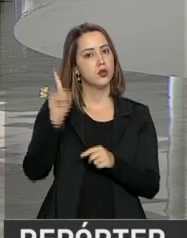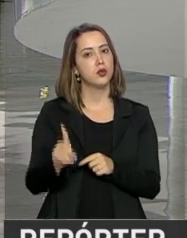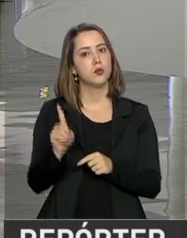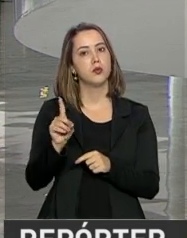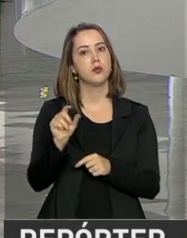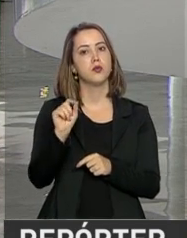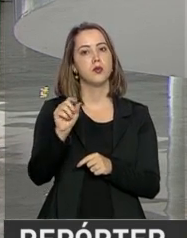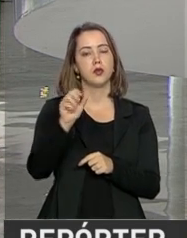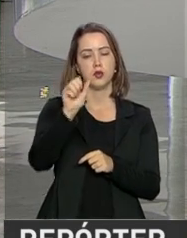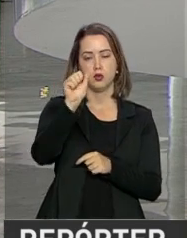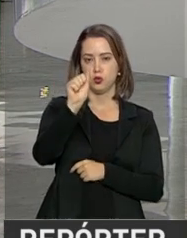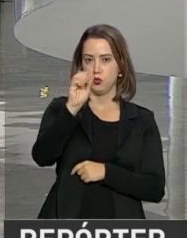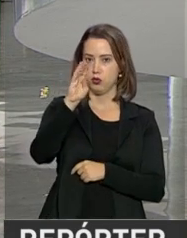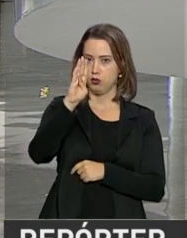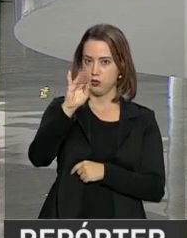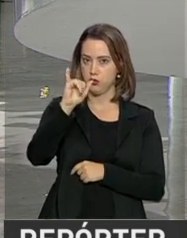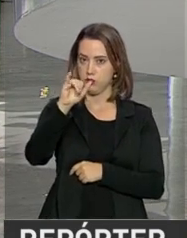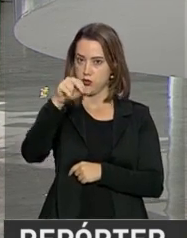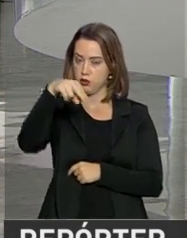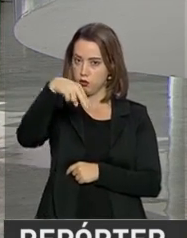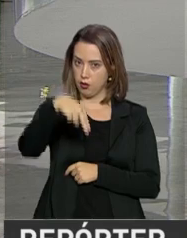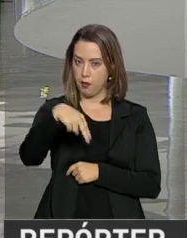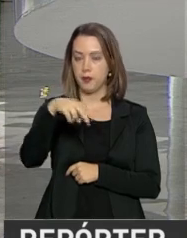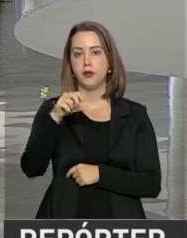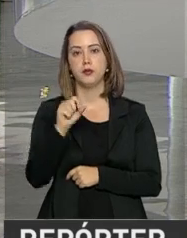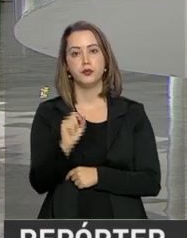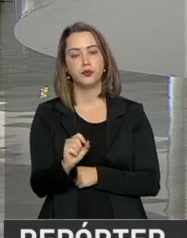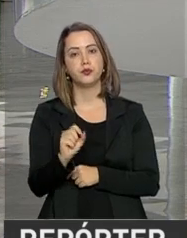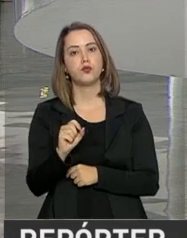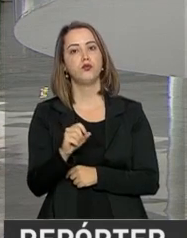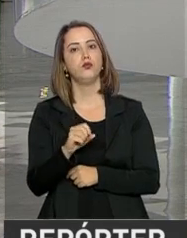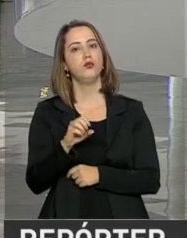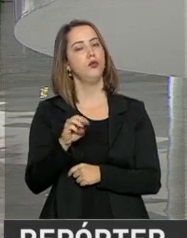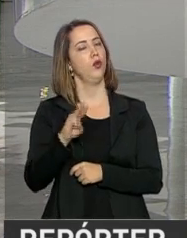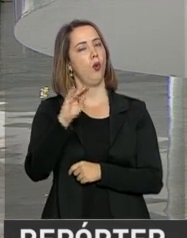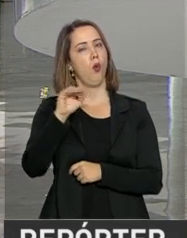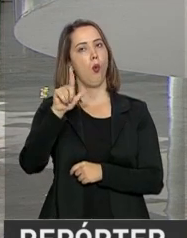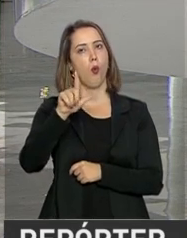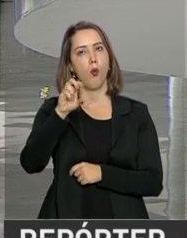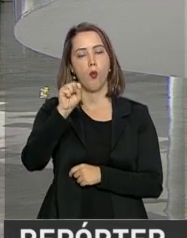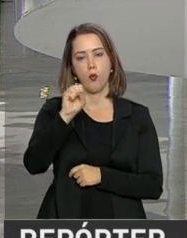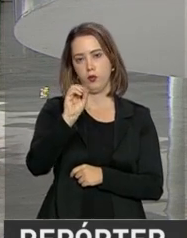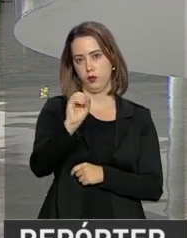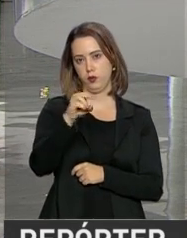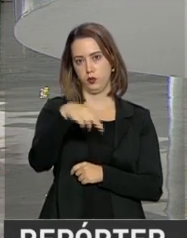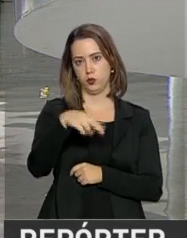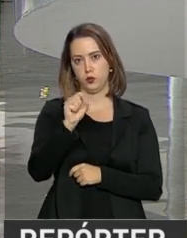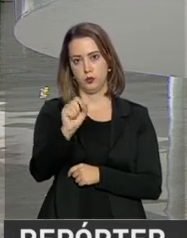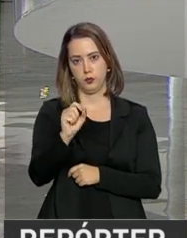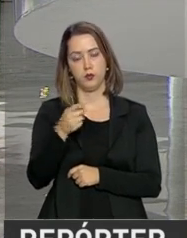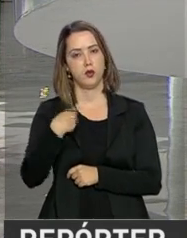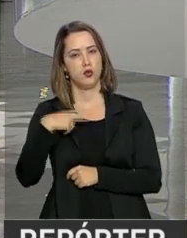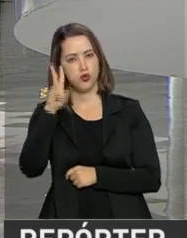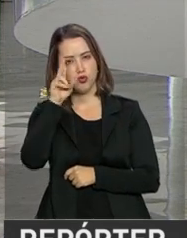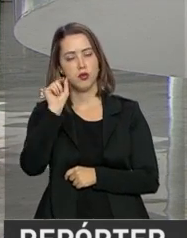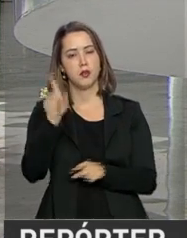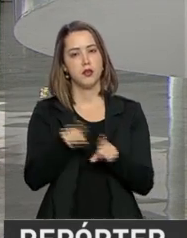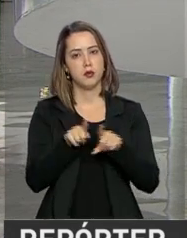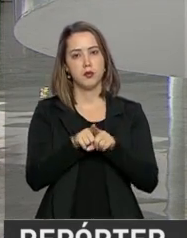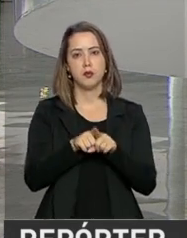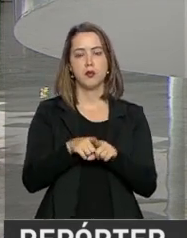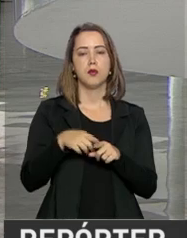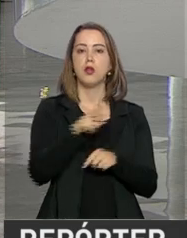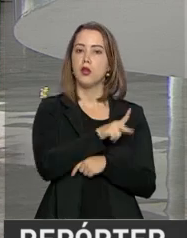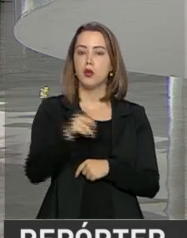abim a agência Brasileira de inteligência Wilson 1 bom a gente lembra também que o presidente em exercício